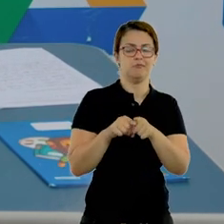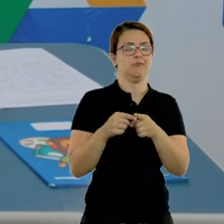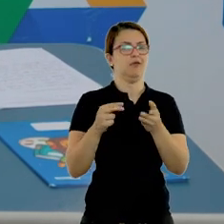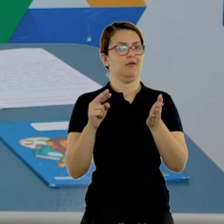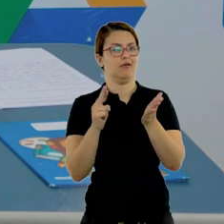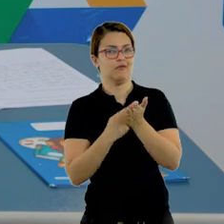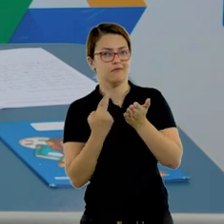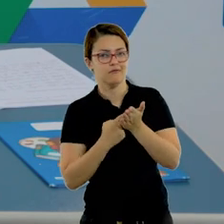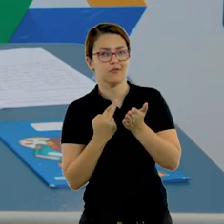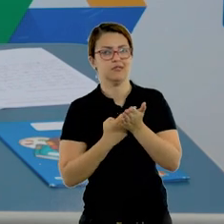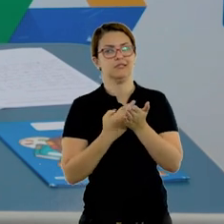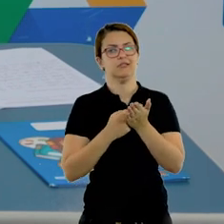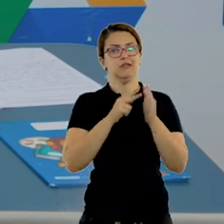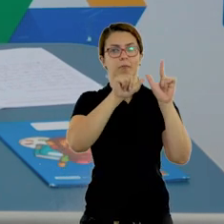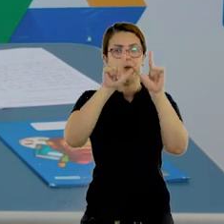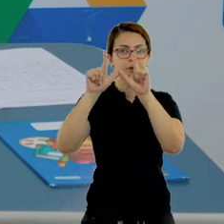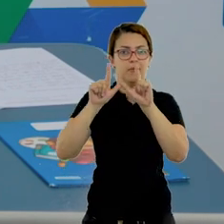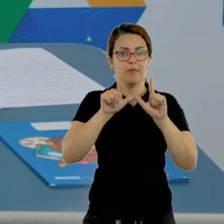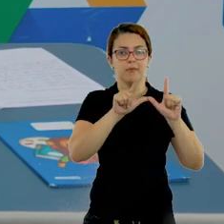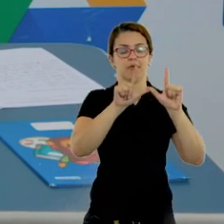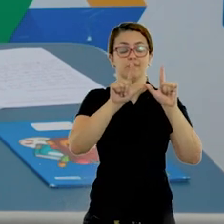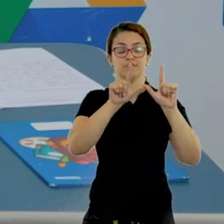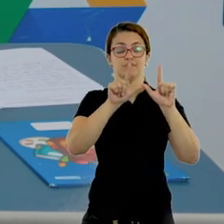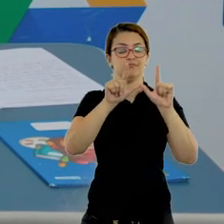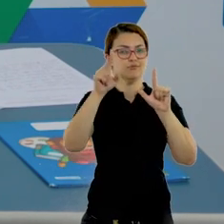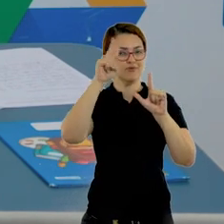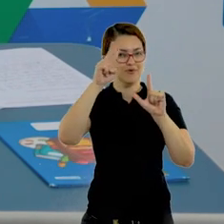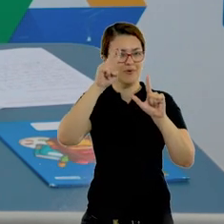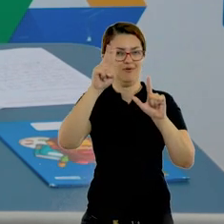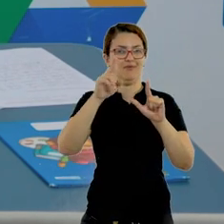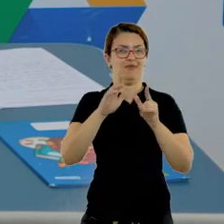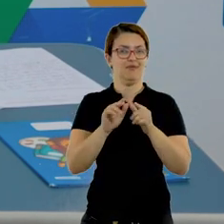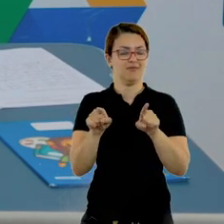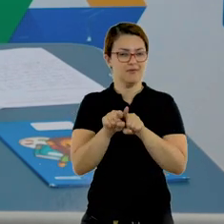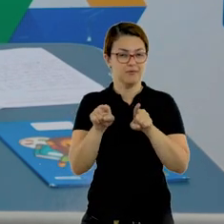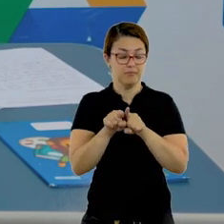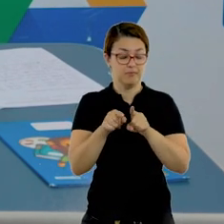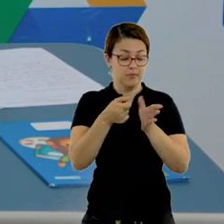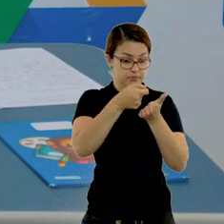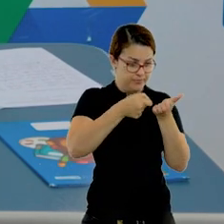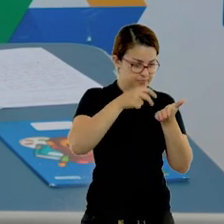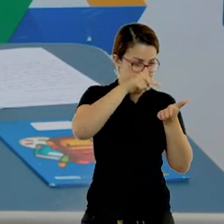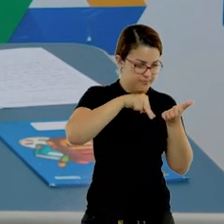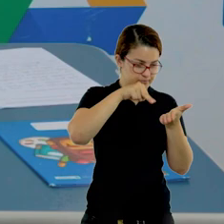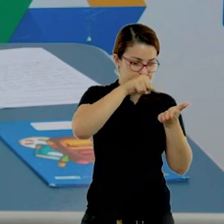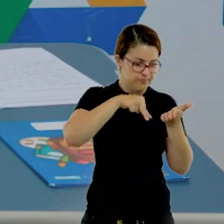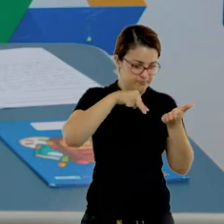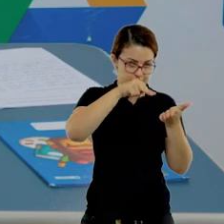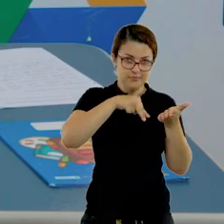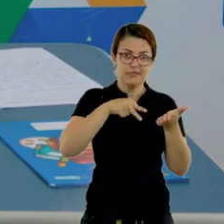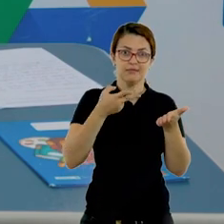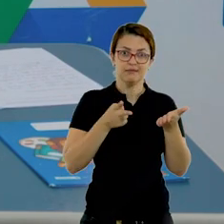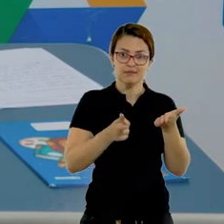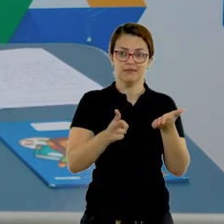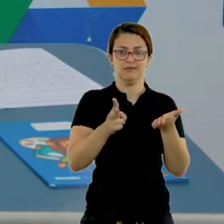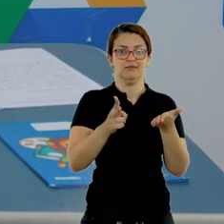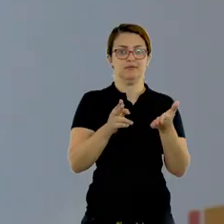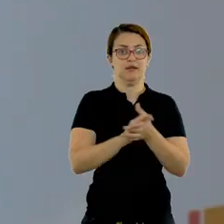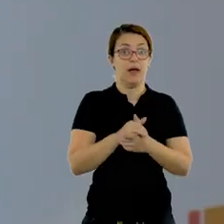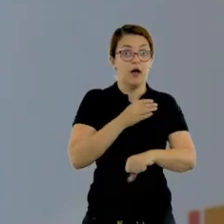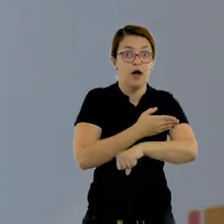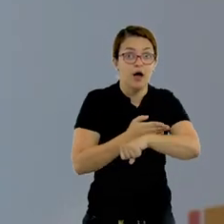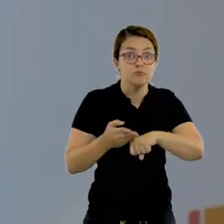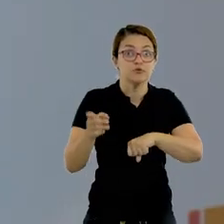tá? Revista, gibi, os materiais que os pais de vocês compraram e que dá para fazer leitura, façam leitura na casa de